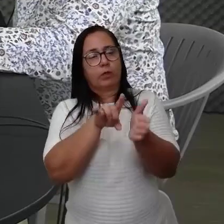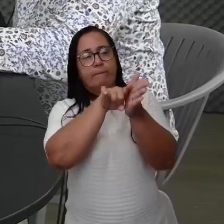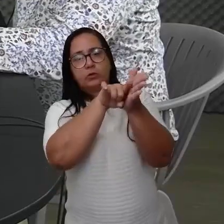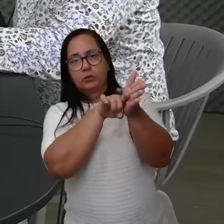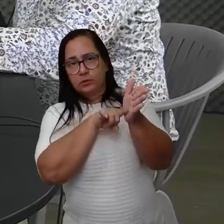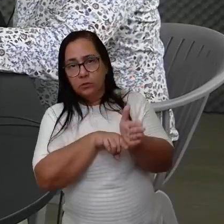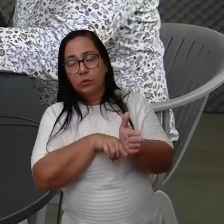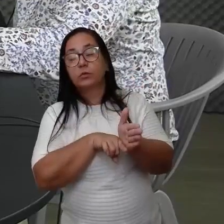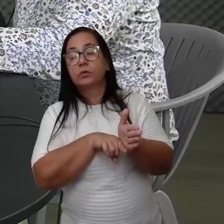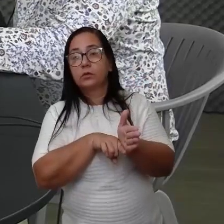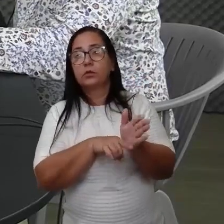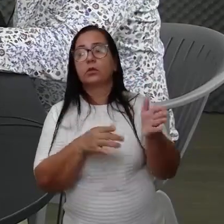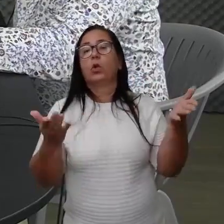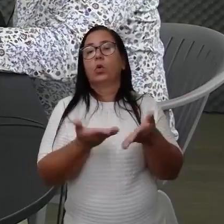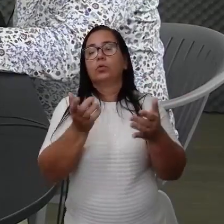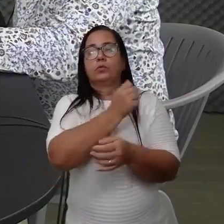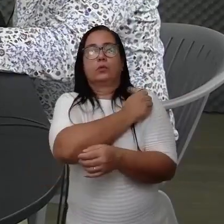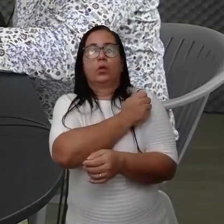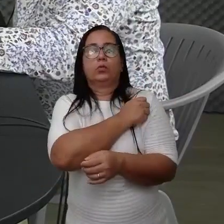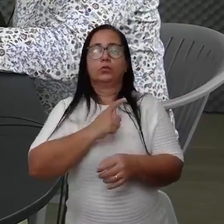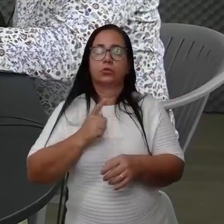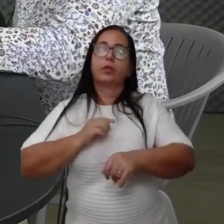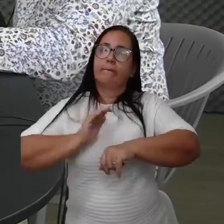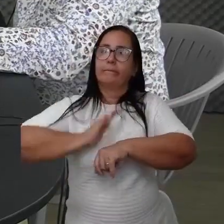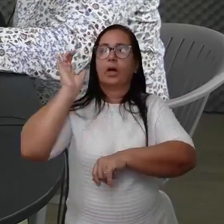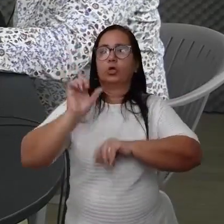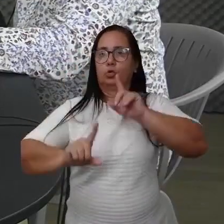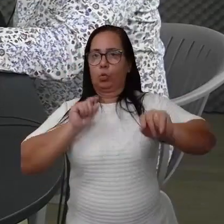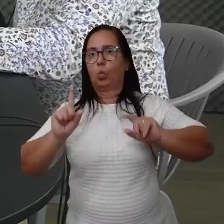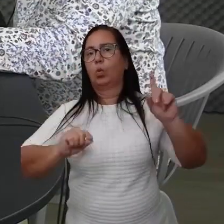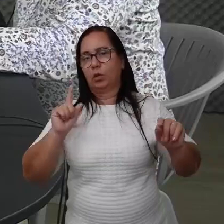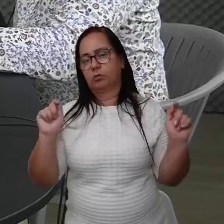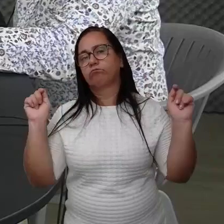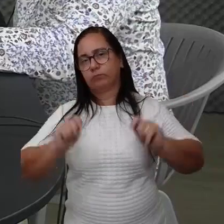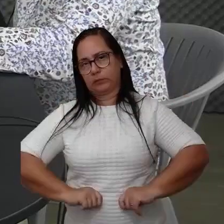pesquisadores. E hoje os alunos têm mais escolhas, assim, não é? Tem mais